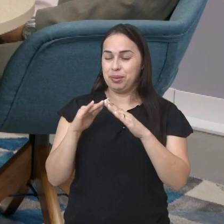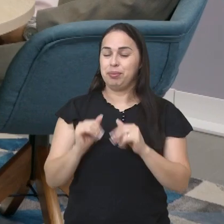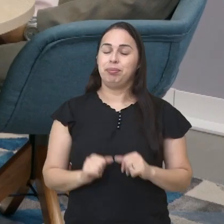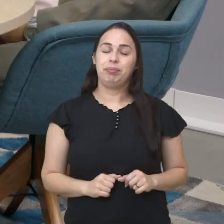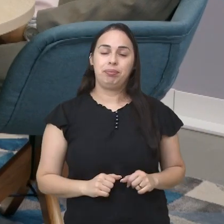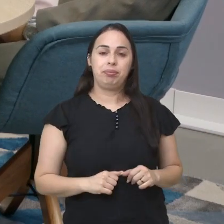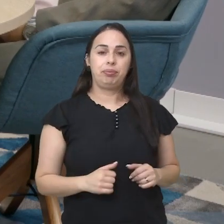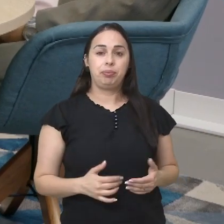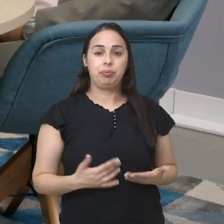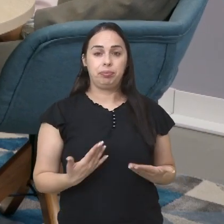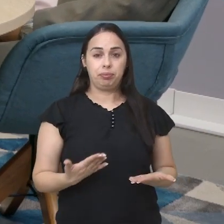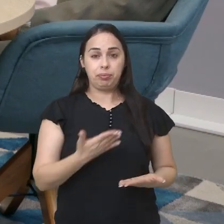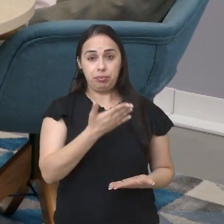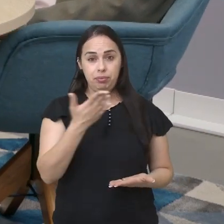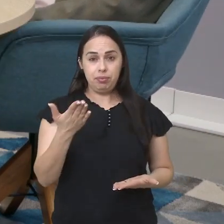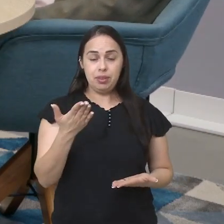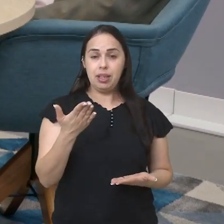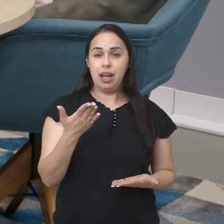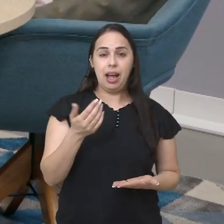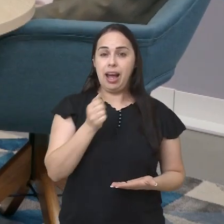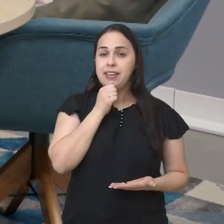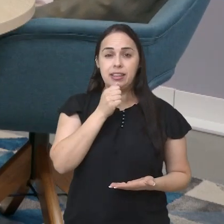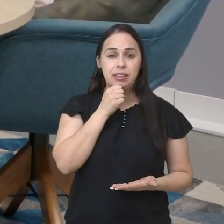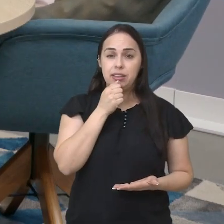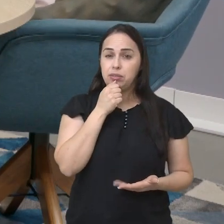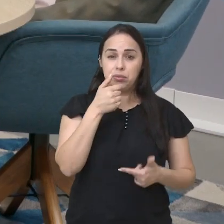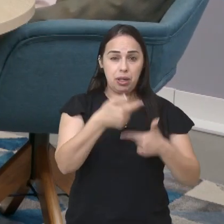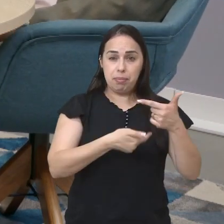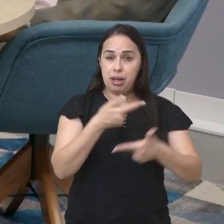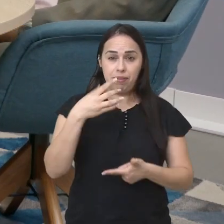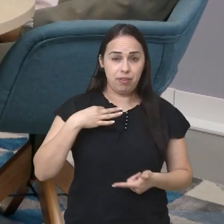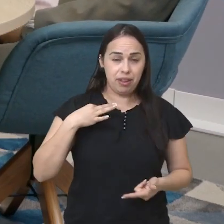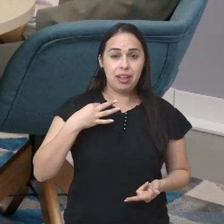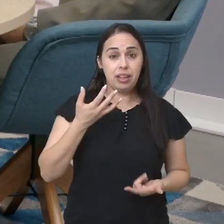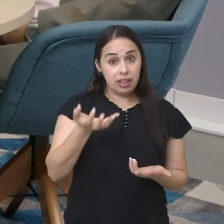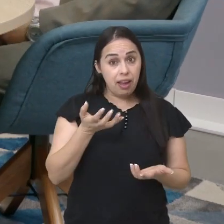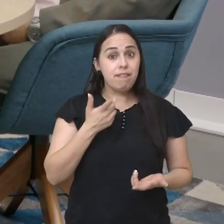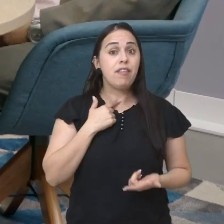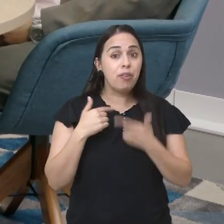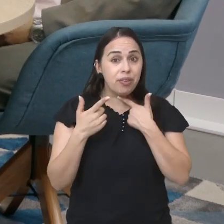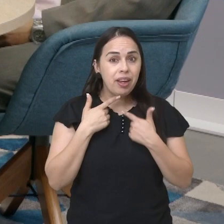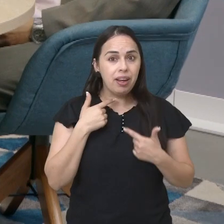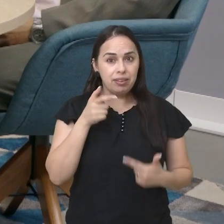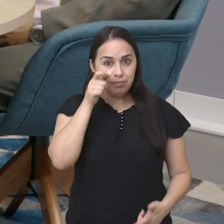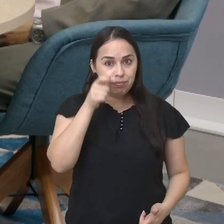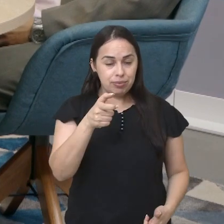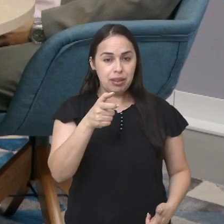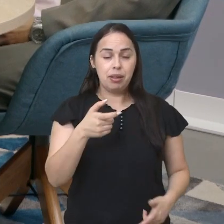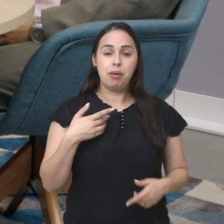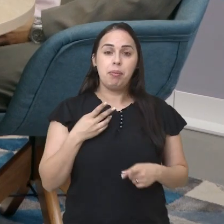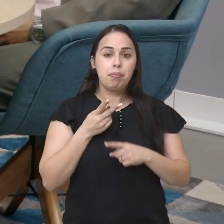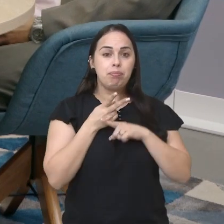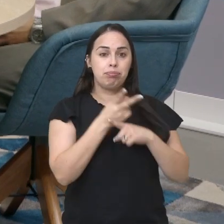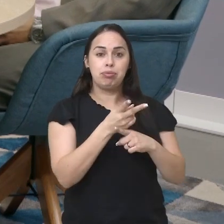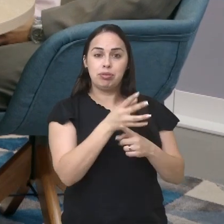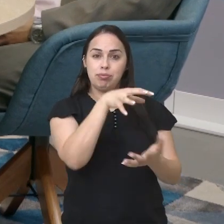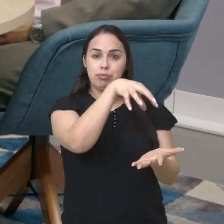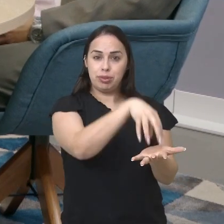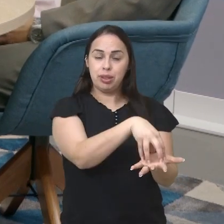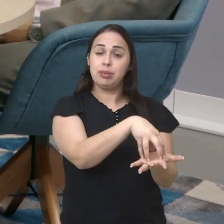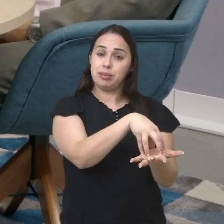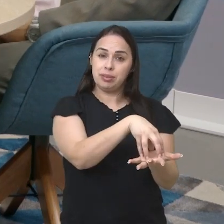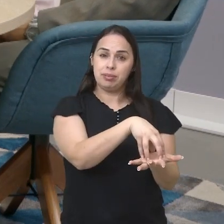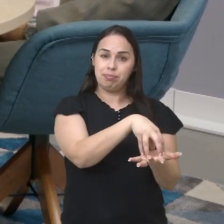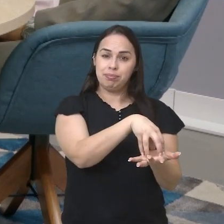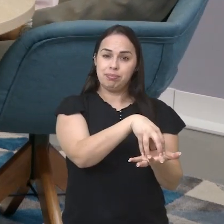aí. E você também, de repente, que não realiza um trabalho voluntário, tem interesse, procure, de repente, uma instituição